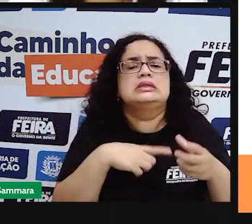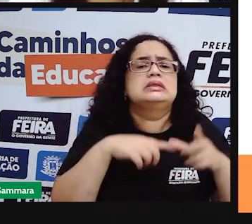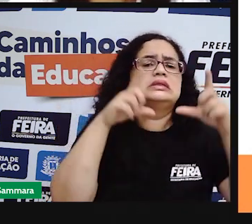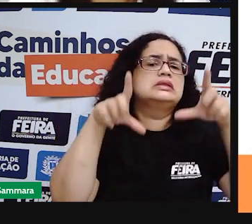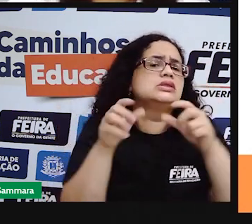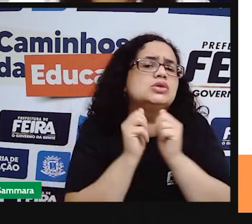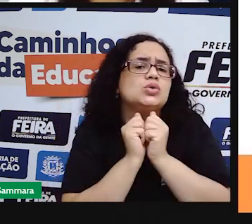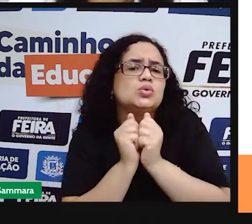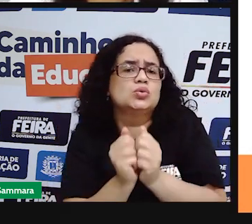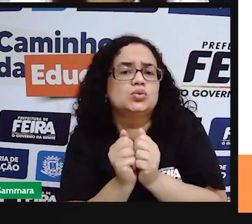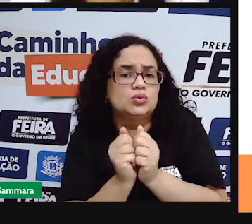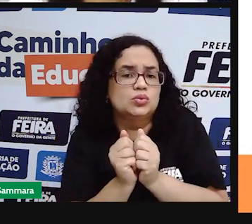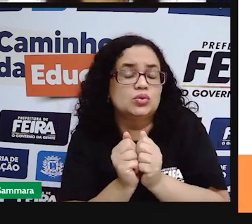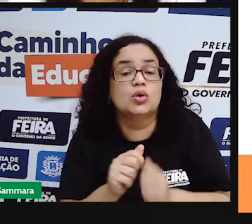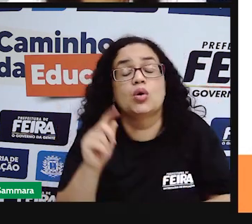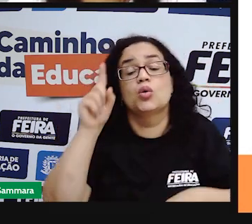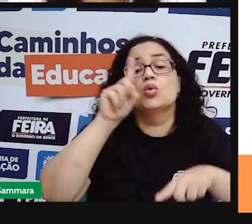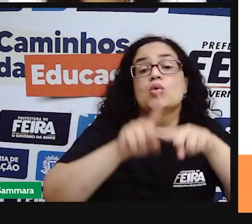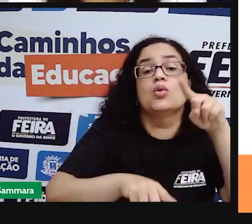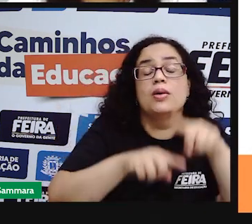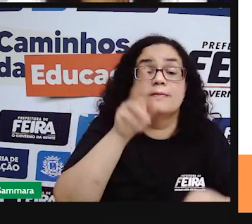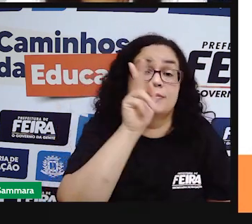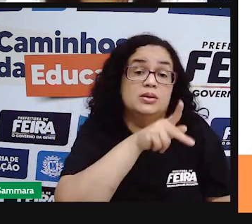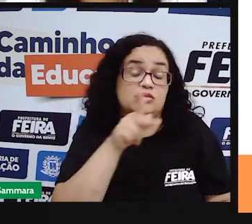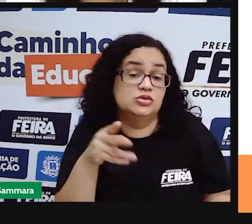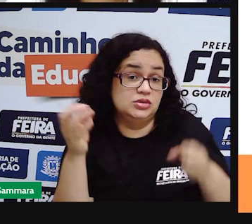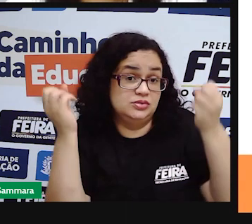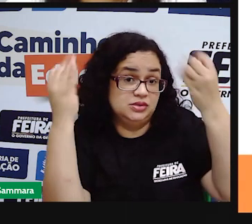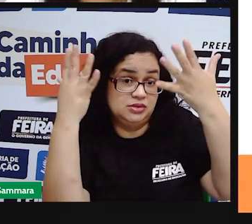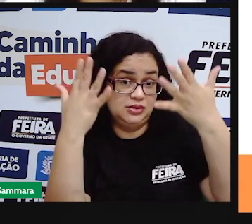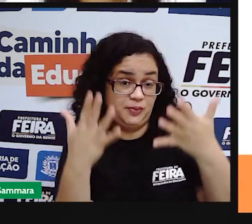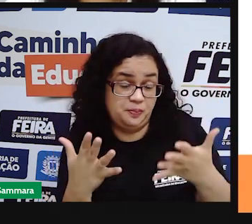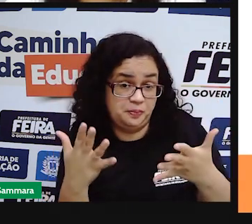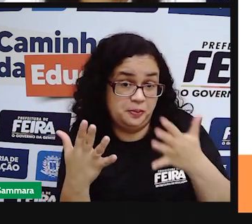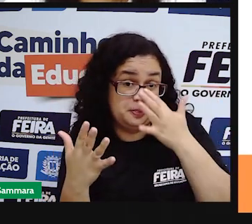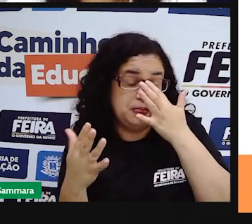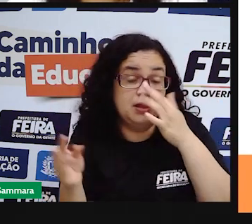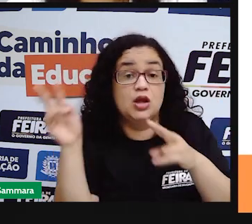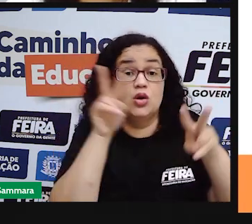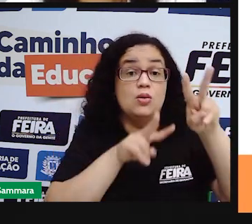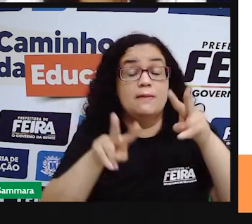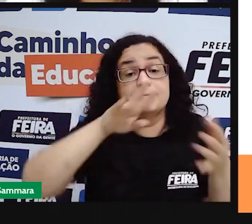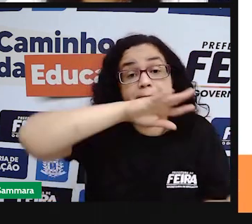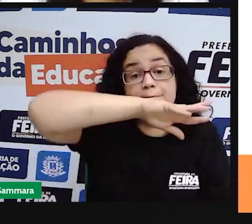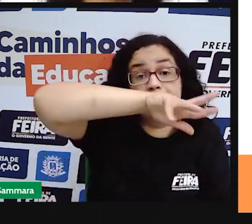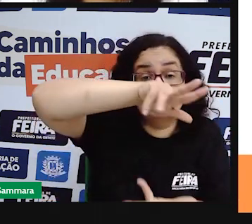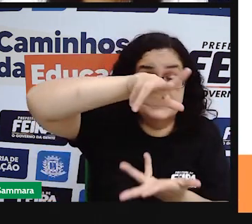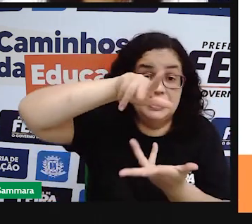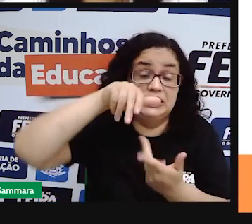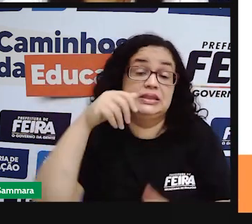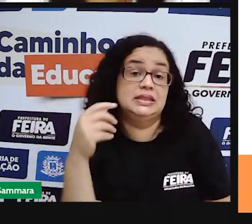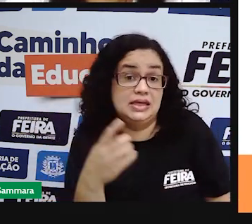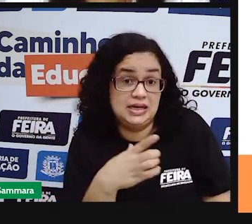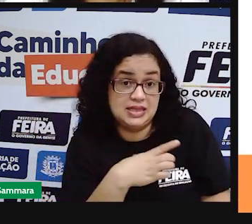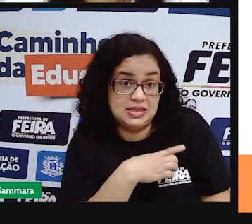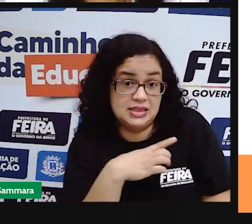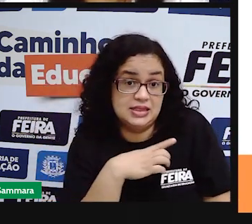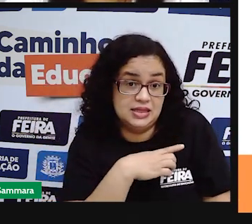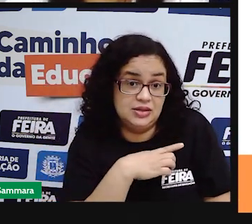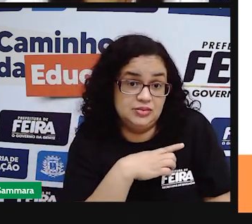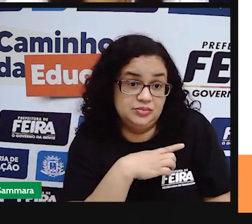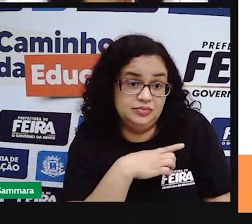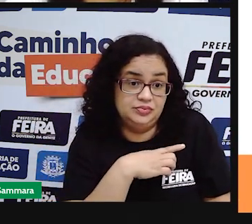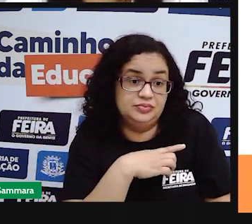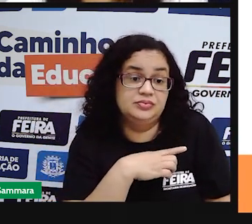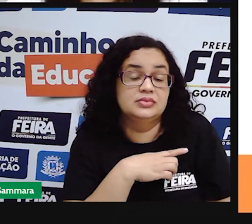onde está os objetos que a Pro vai falar. Observamos aí que no planeta já apareceu aí